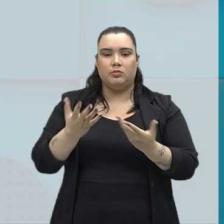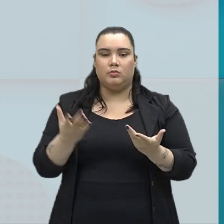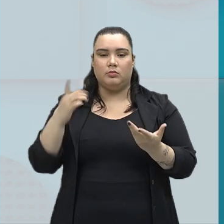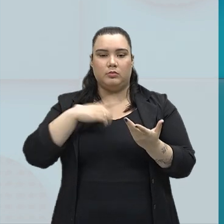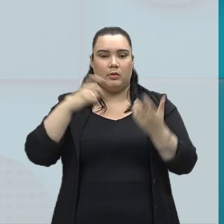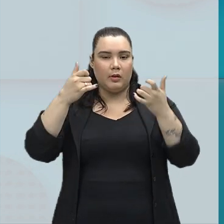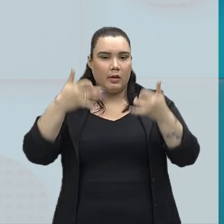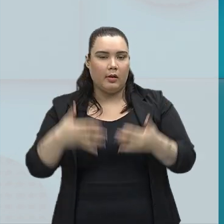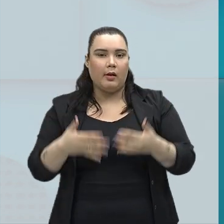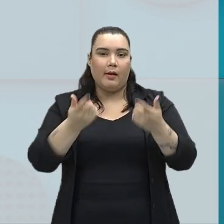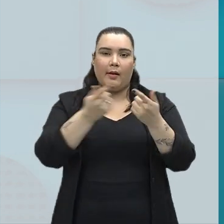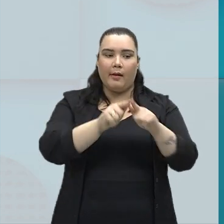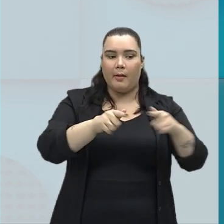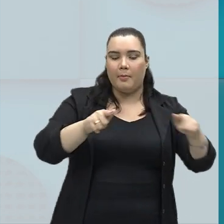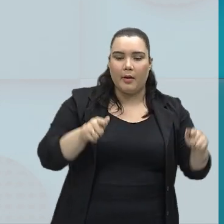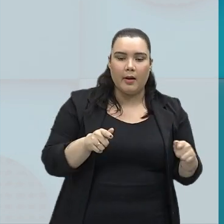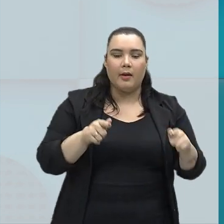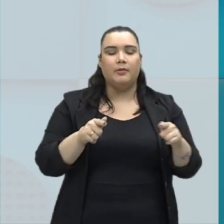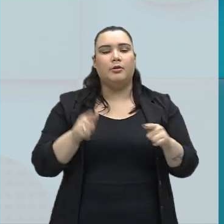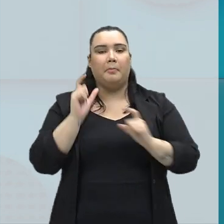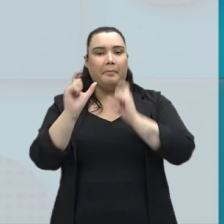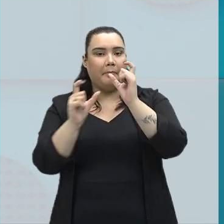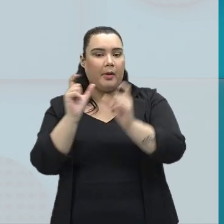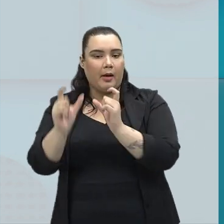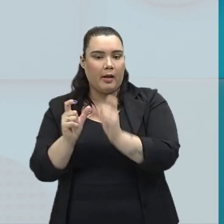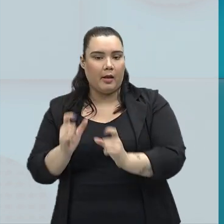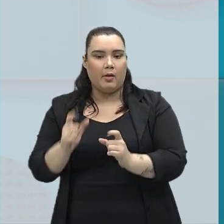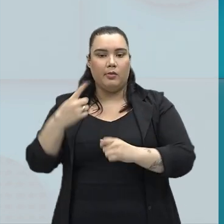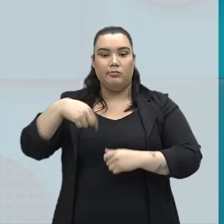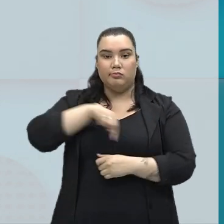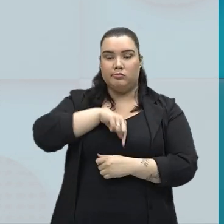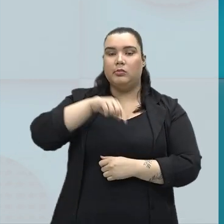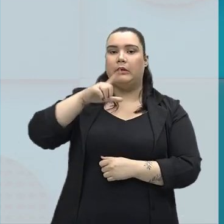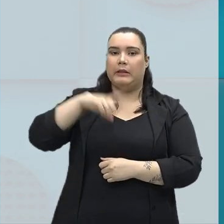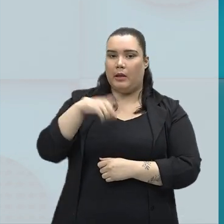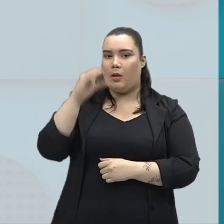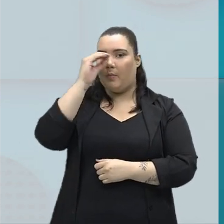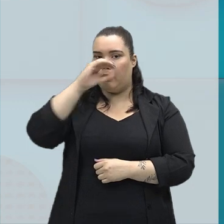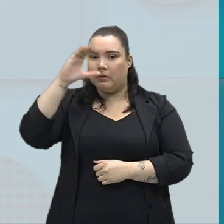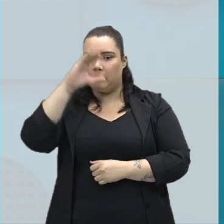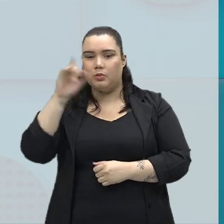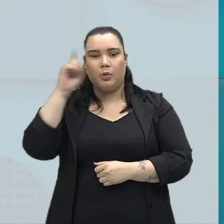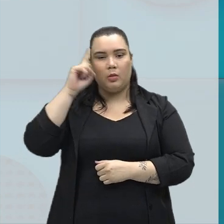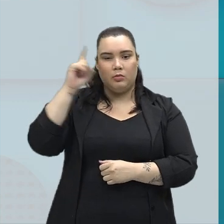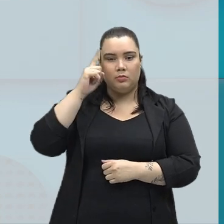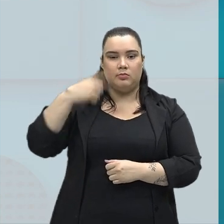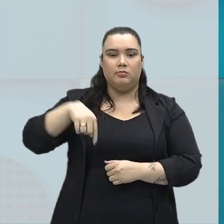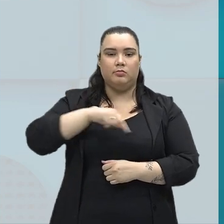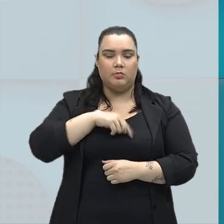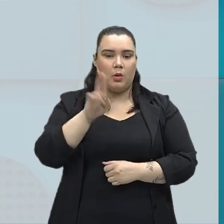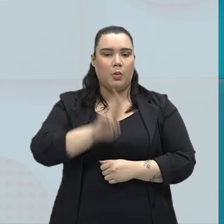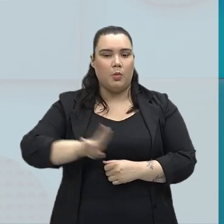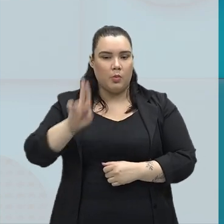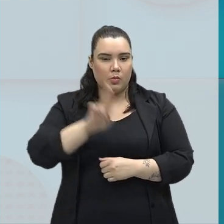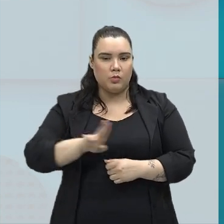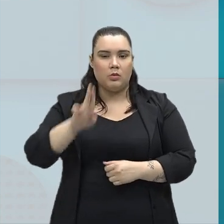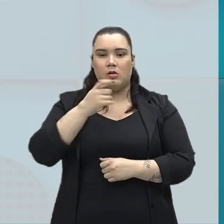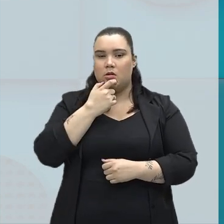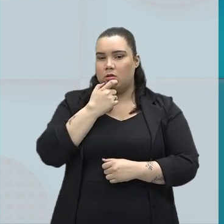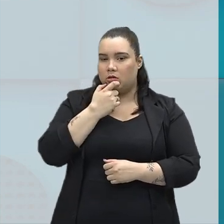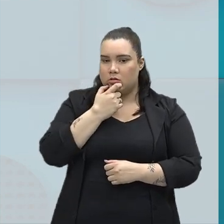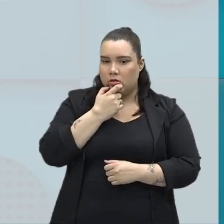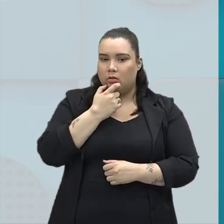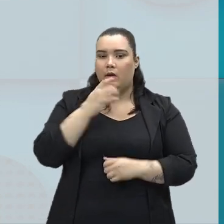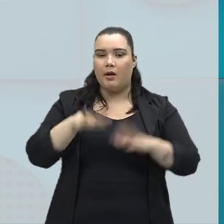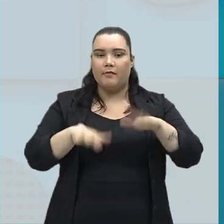disse, a gramática, o vocabulário, o nosso conhecimento prévio, o nosso dia a dia a gente usa muito a língua inglesa, mesmo